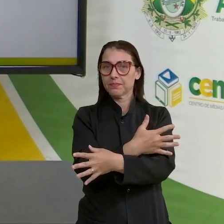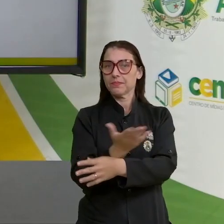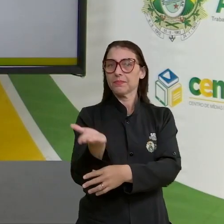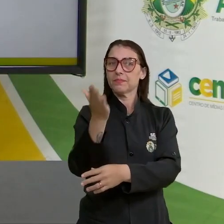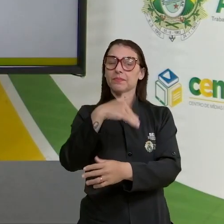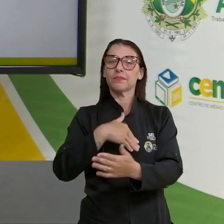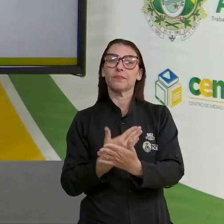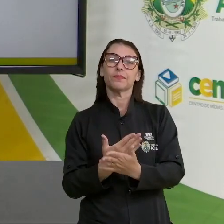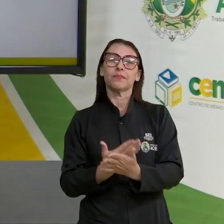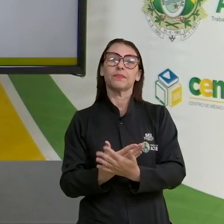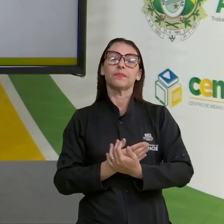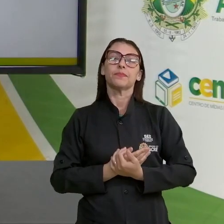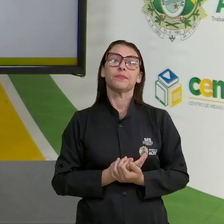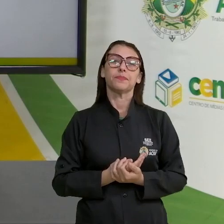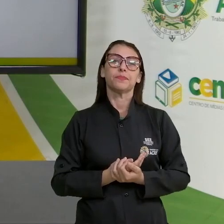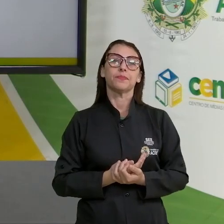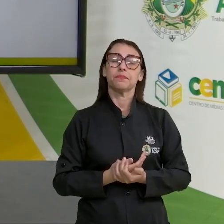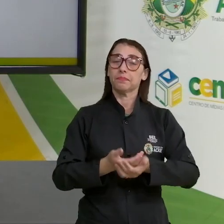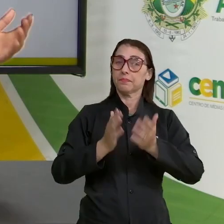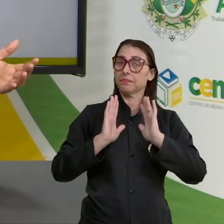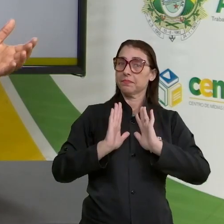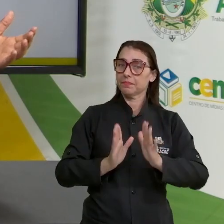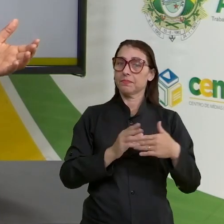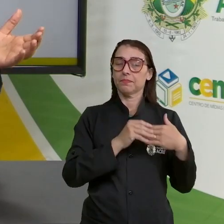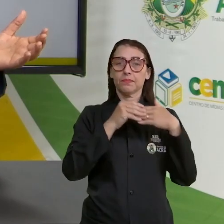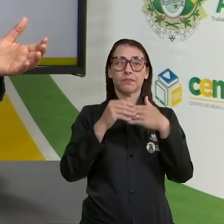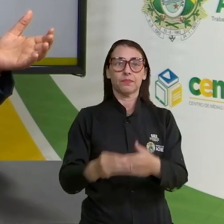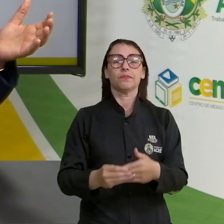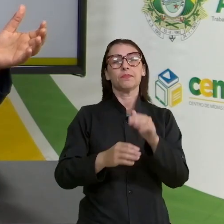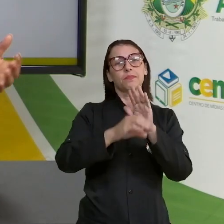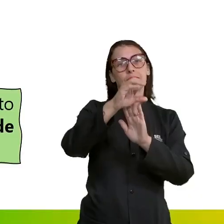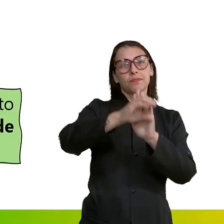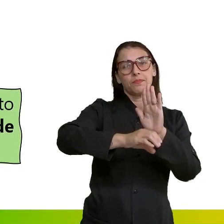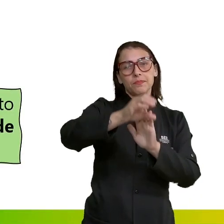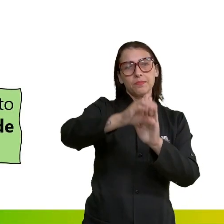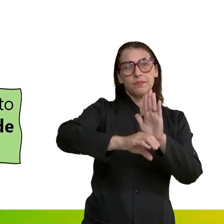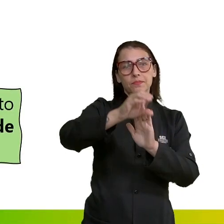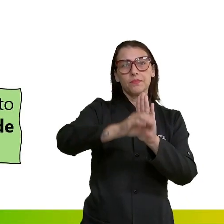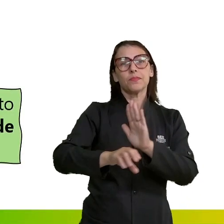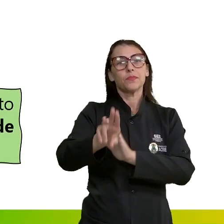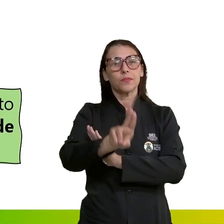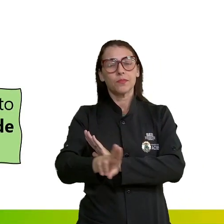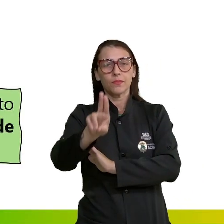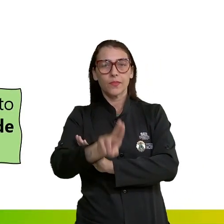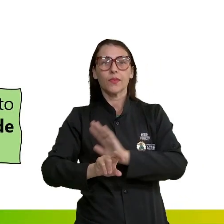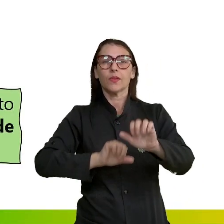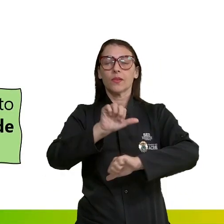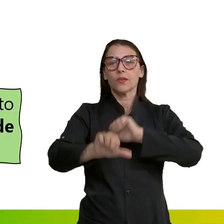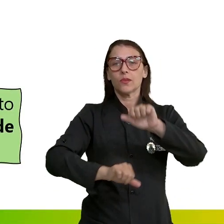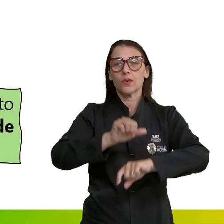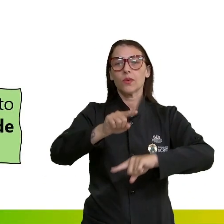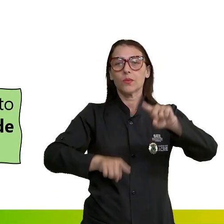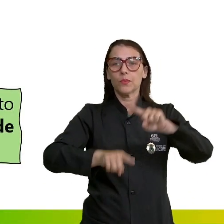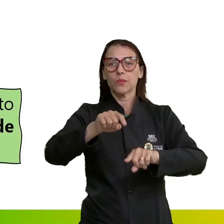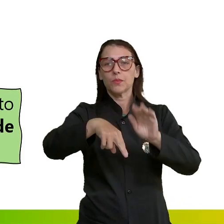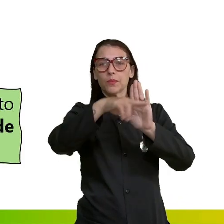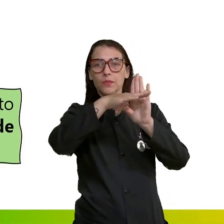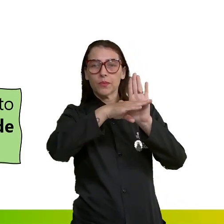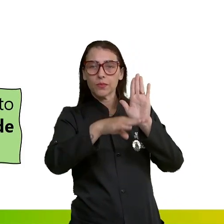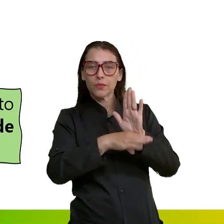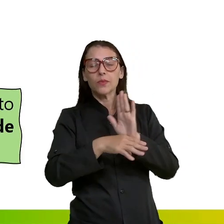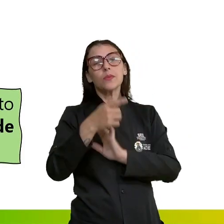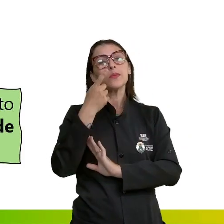para a nossa aula. Pessoal, já quero trazendo aí os conceitos, consumismo e obsolescência programada.